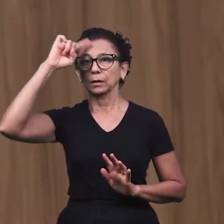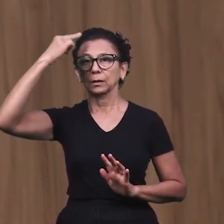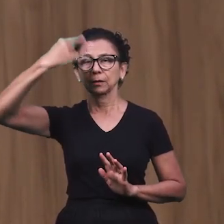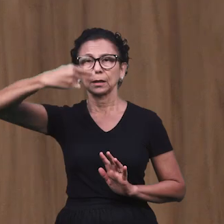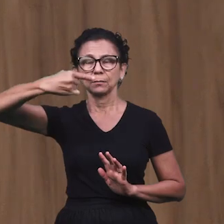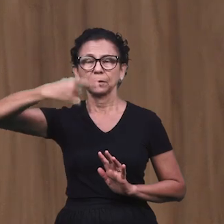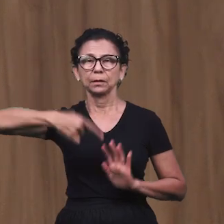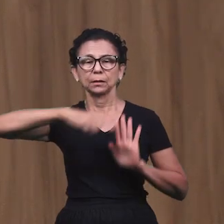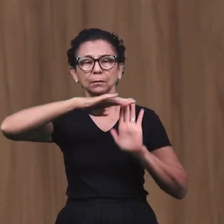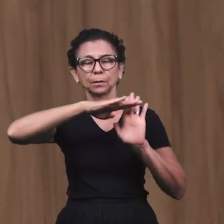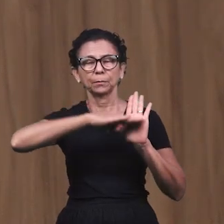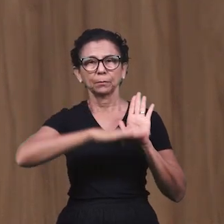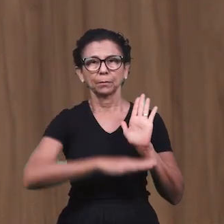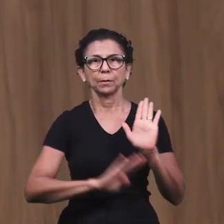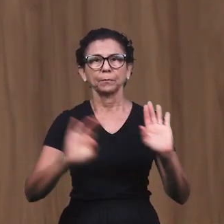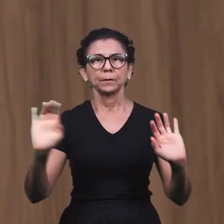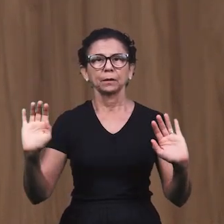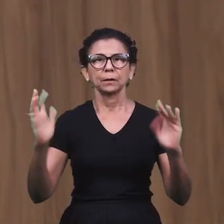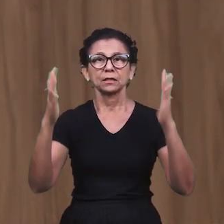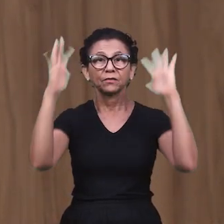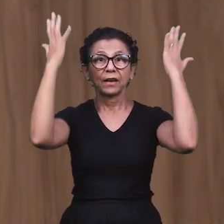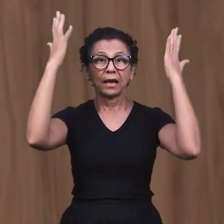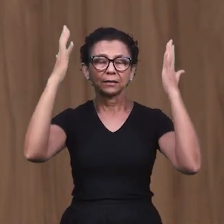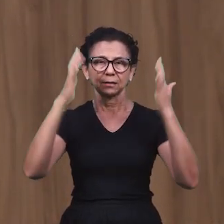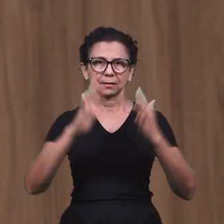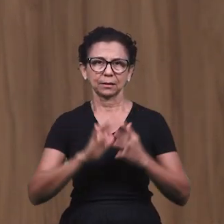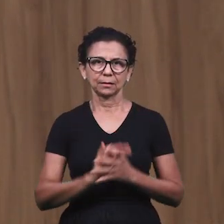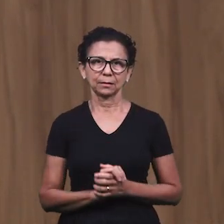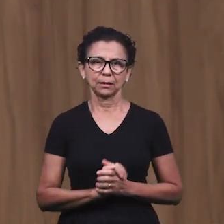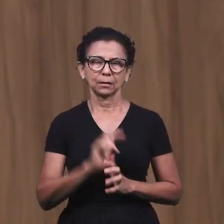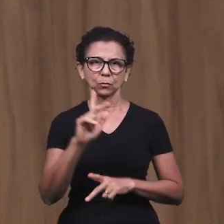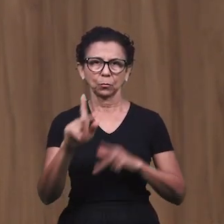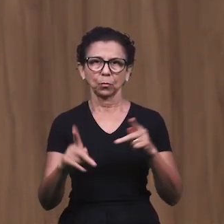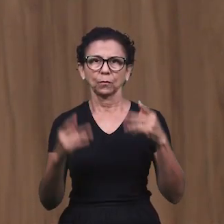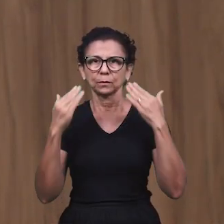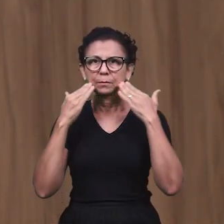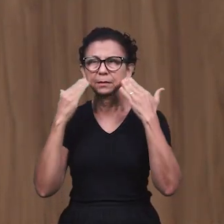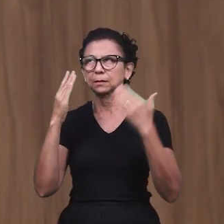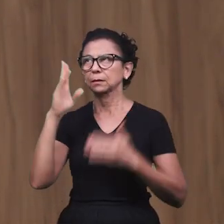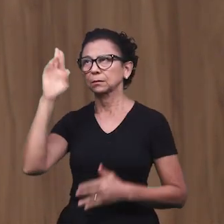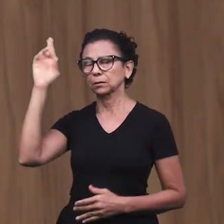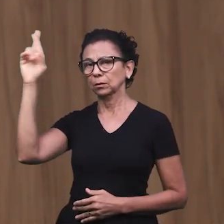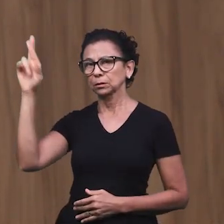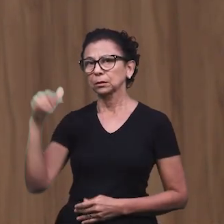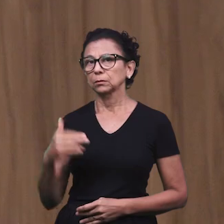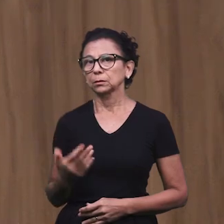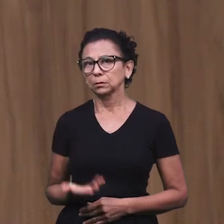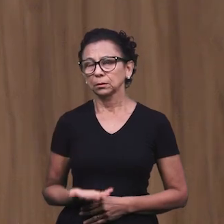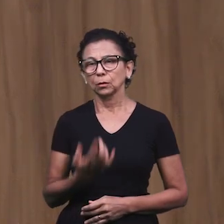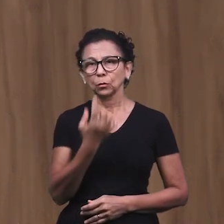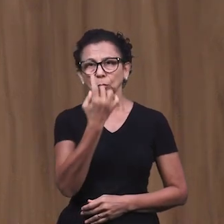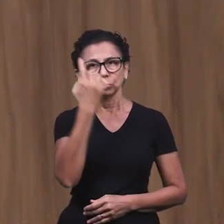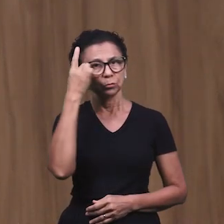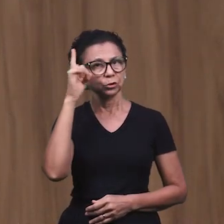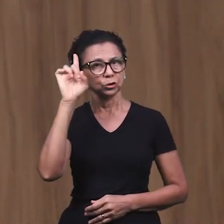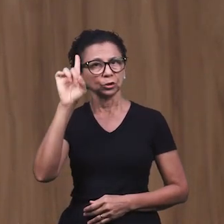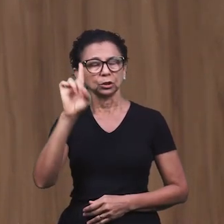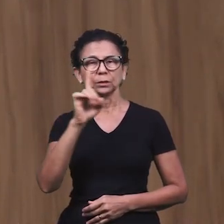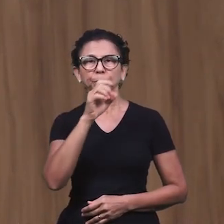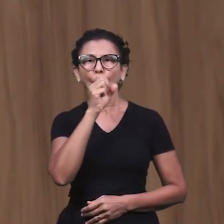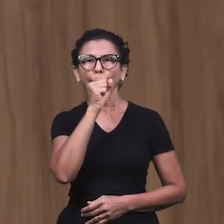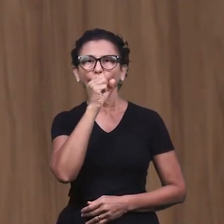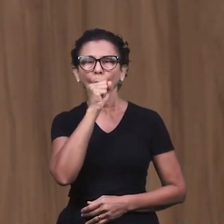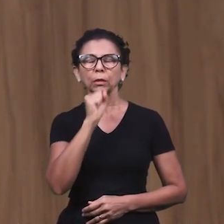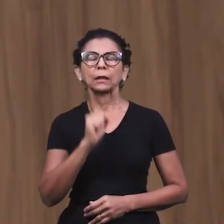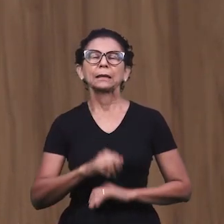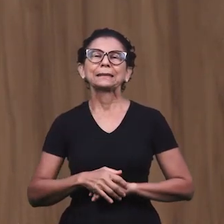festas, as solenidades que o povo deveria se apresentar diante do Senhor. Então, assim, um dia de descanso, o sábado,